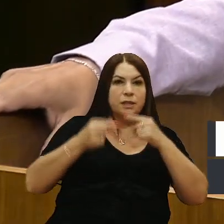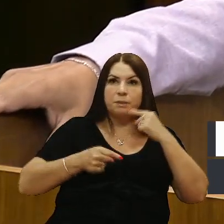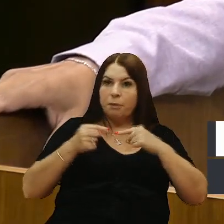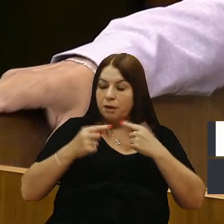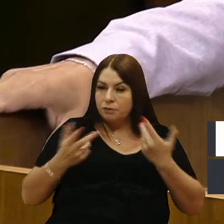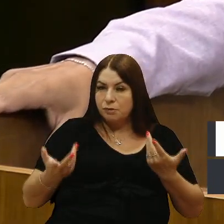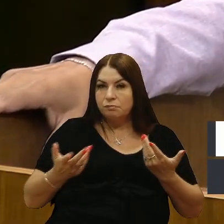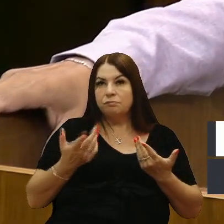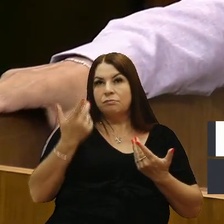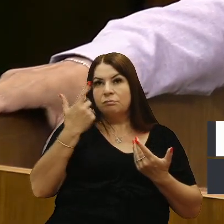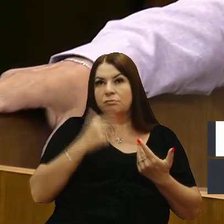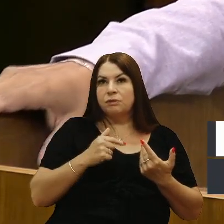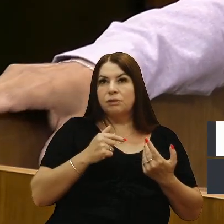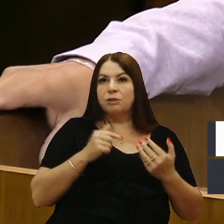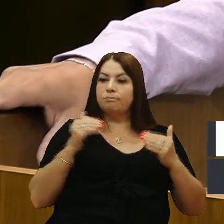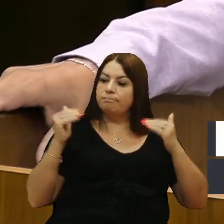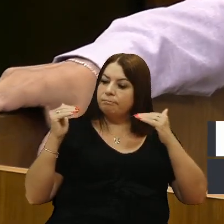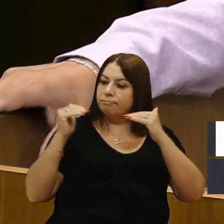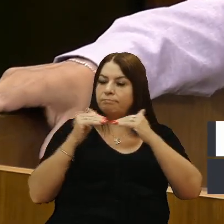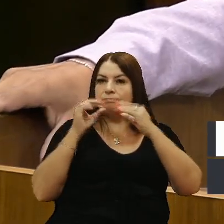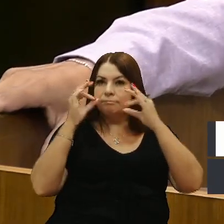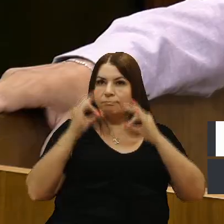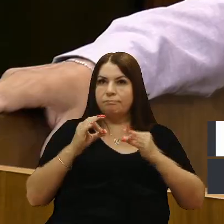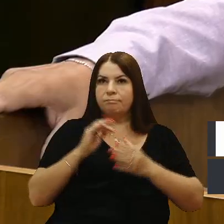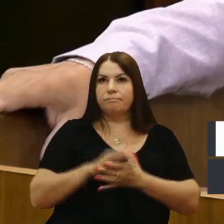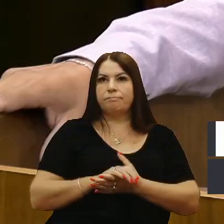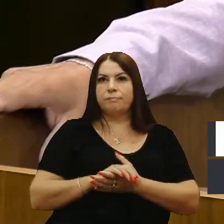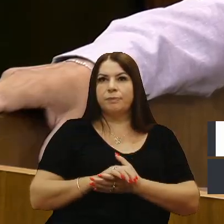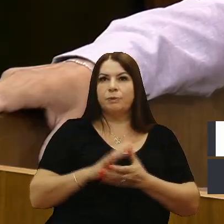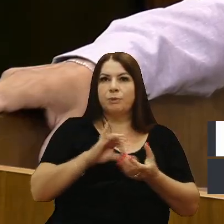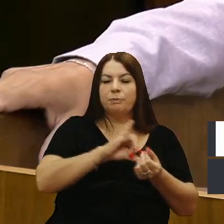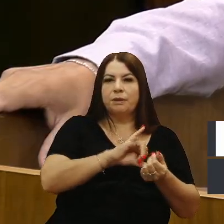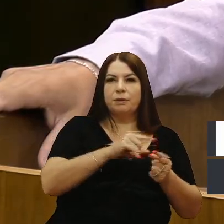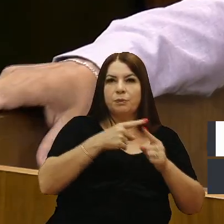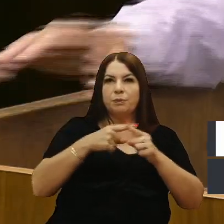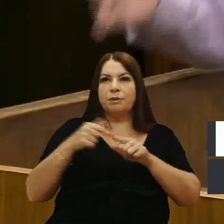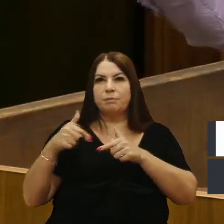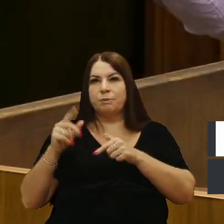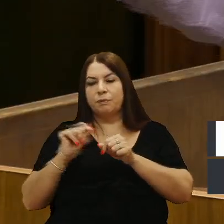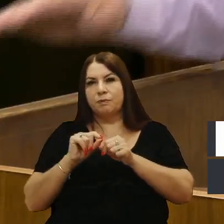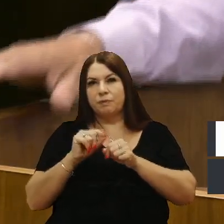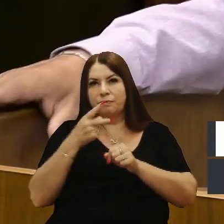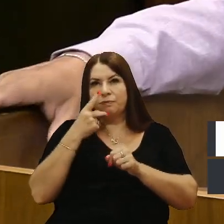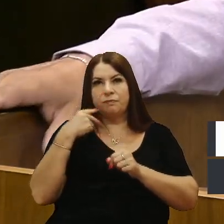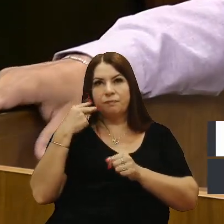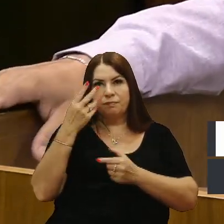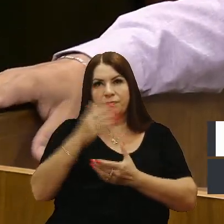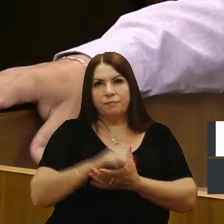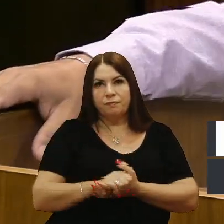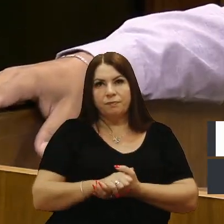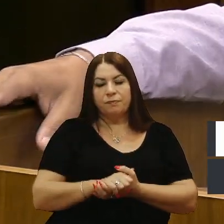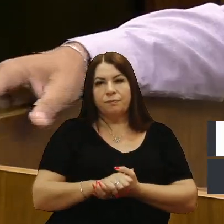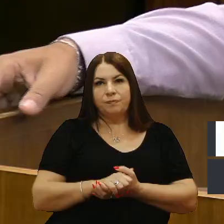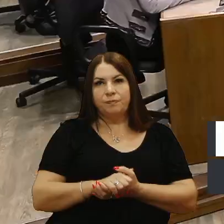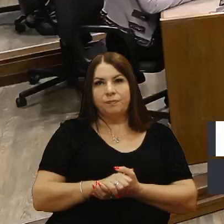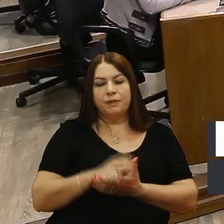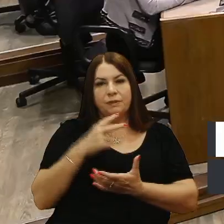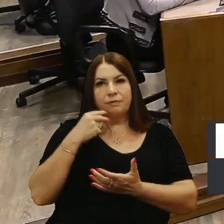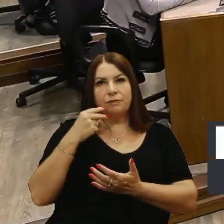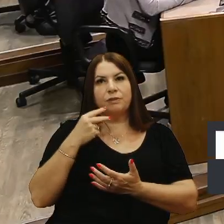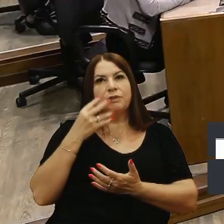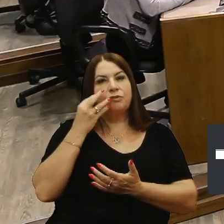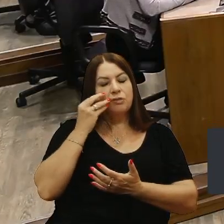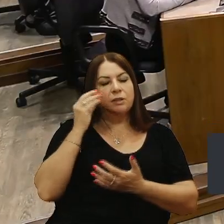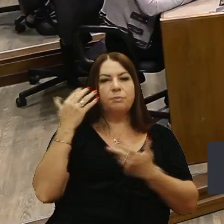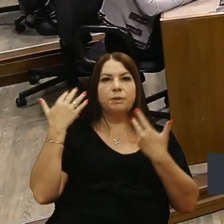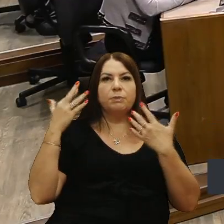né? E achar o ponto de equilíbrio entre o capital e o trabalho, e como eu sempre falei. Por gentileza, vereador. Vereador Jack, parabéns pelo